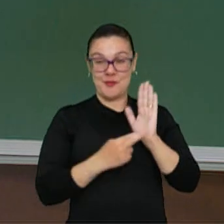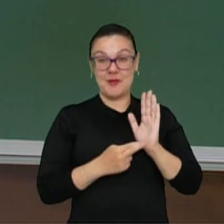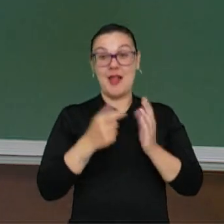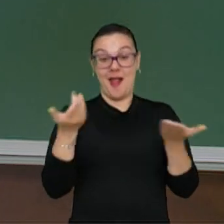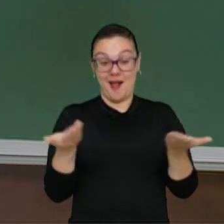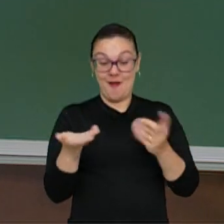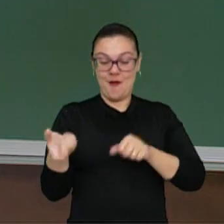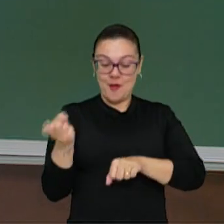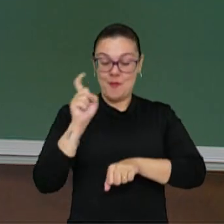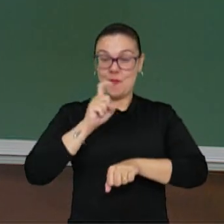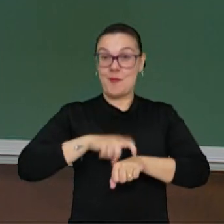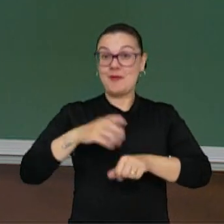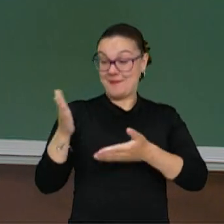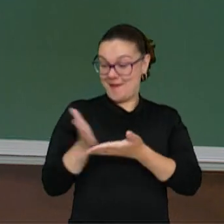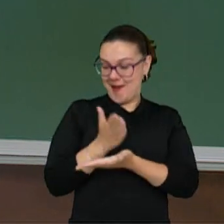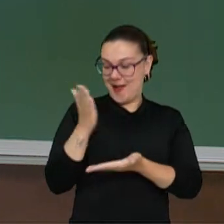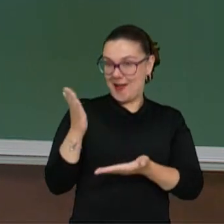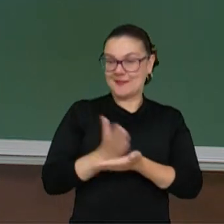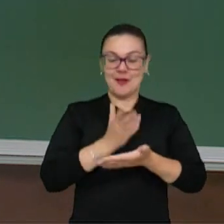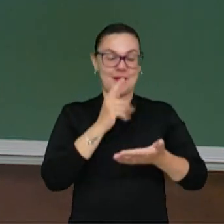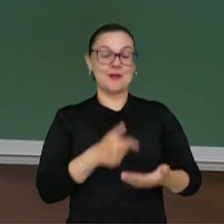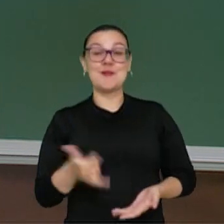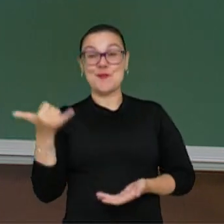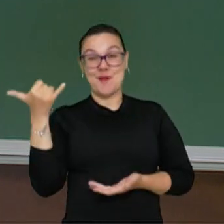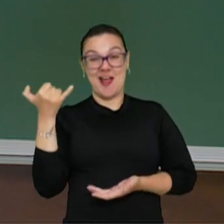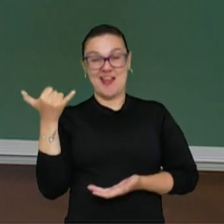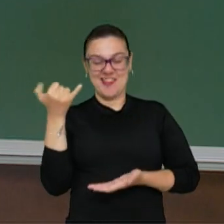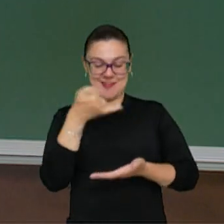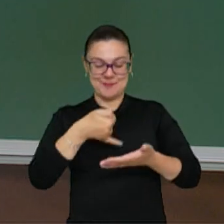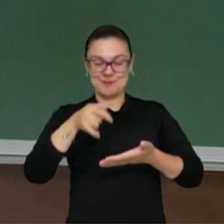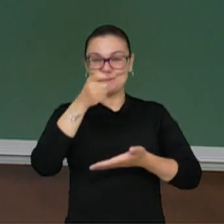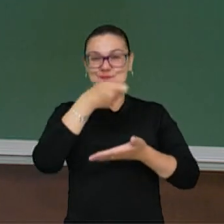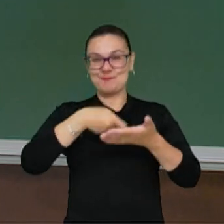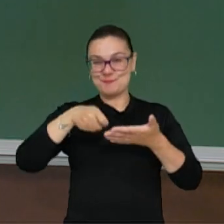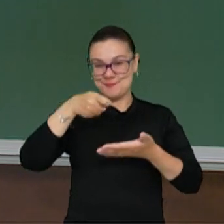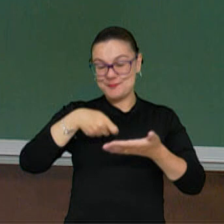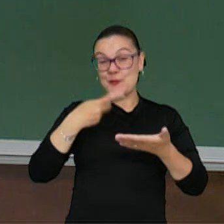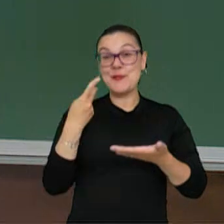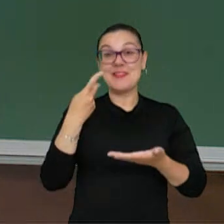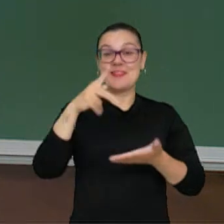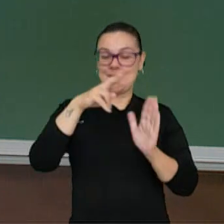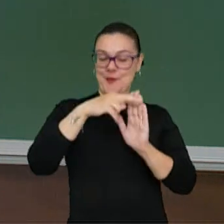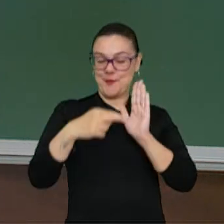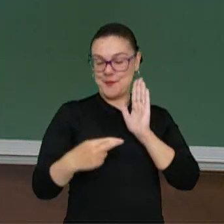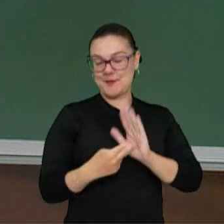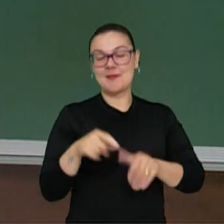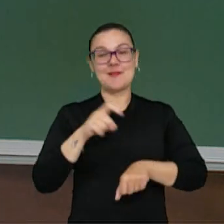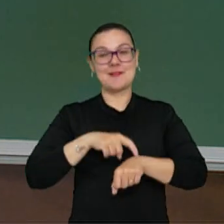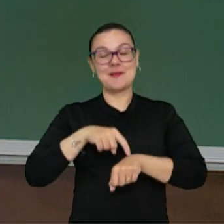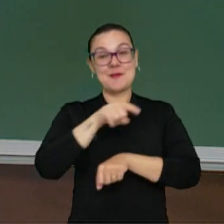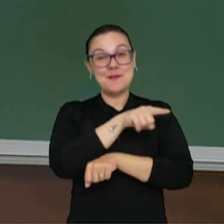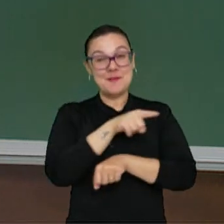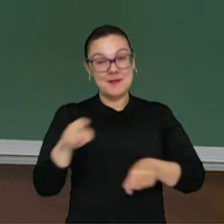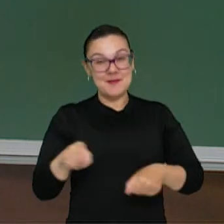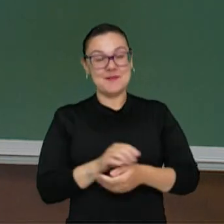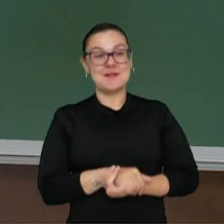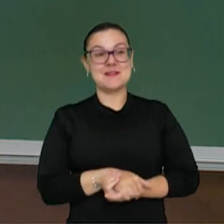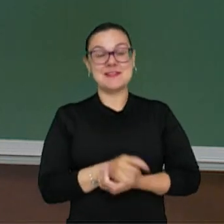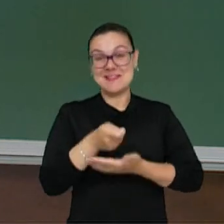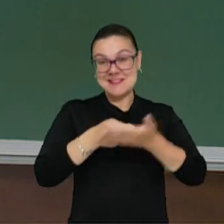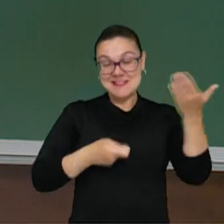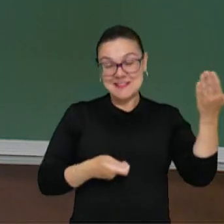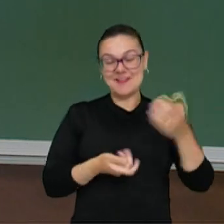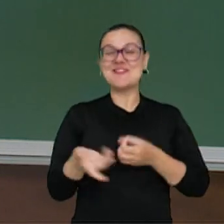é o momento que você pega o teu caderno, pega a tua caneta e faz aí o teu roteiro. Eu dou um tempo para você. Você escreve